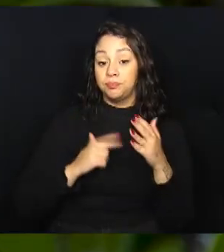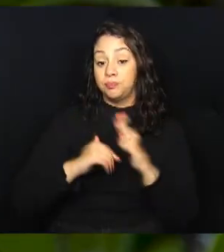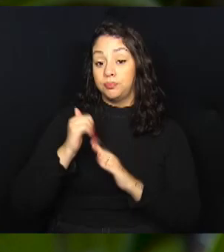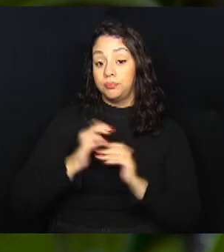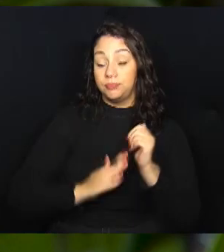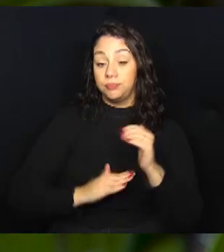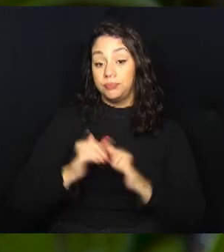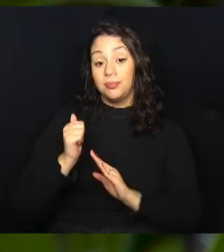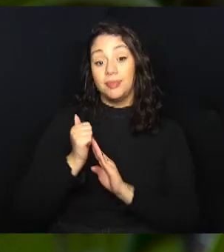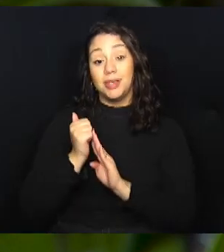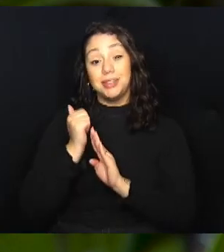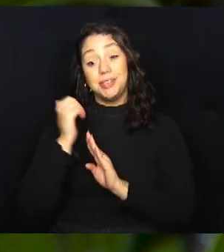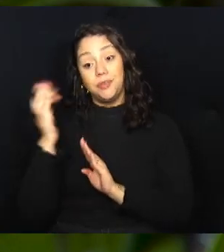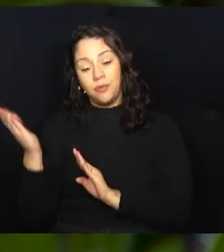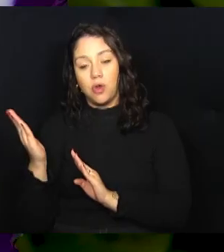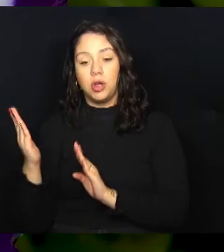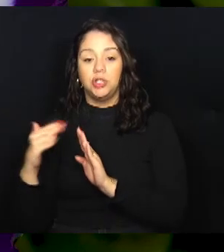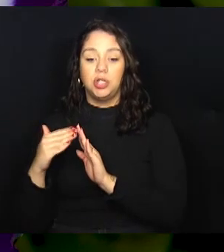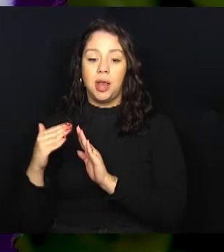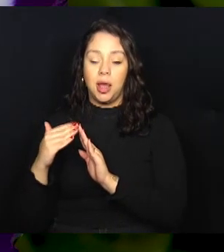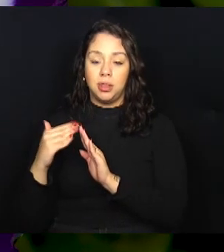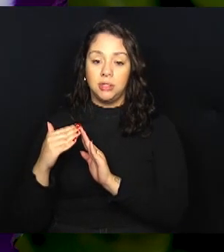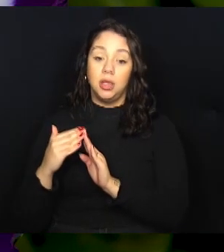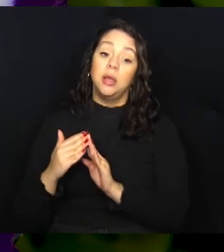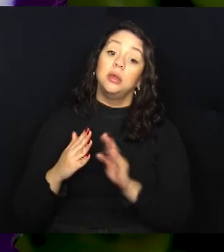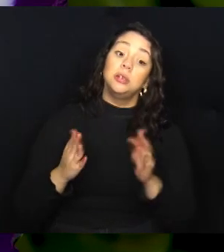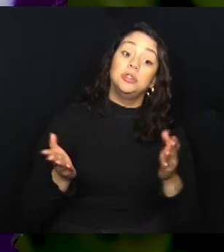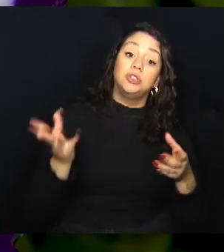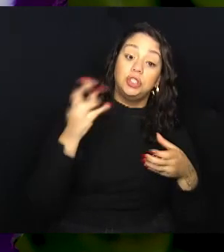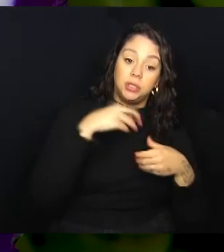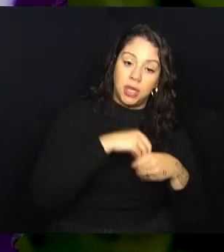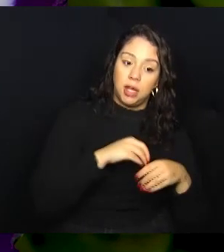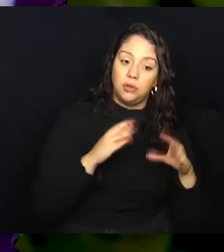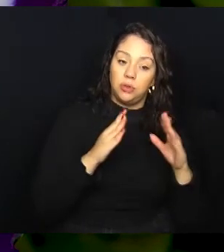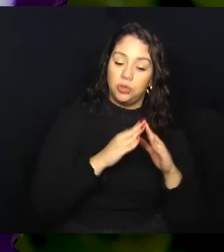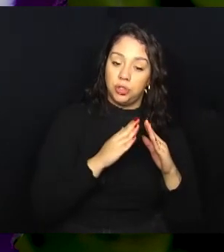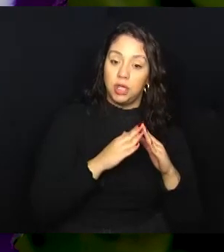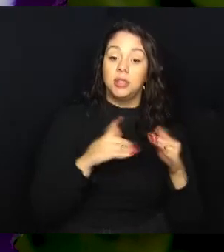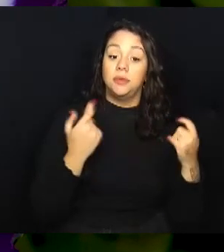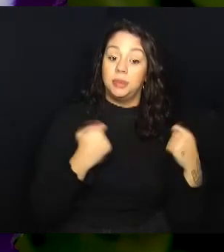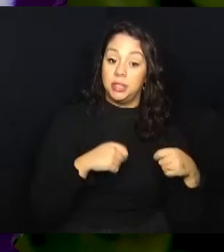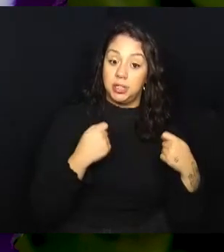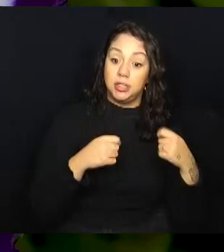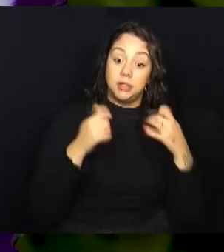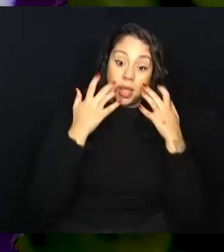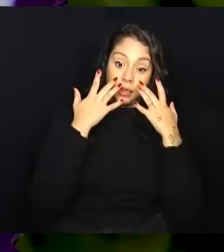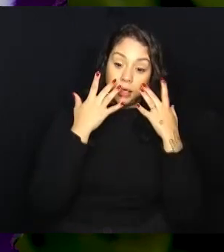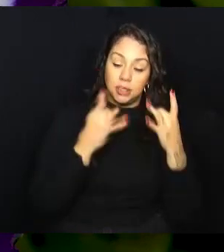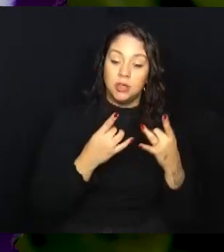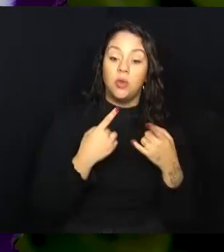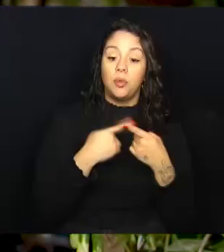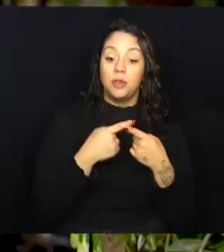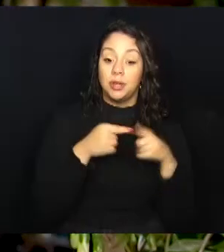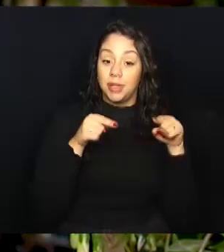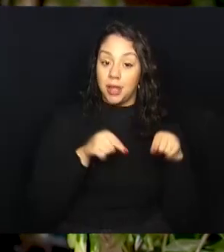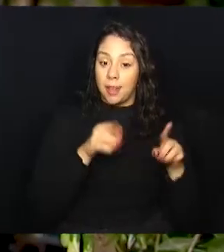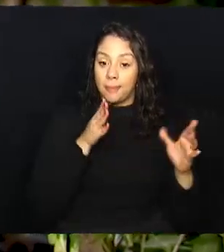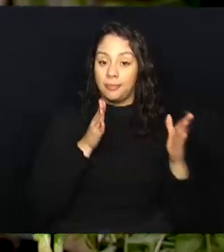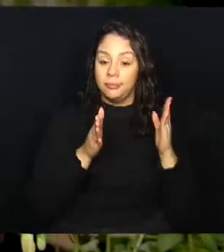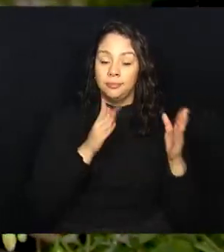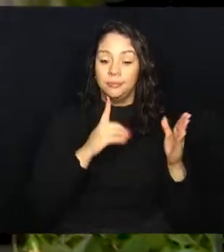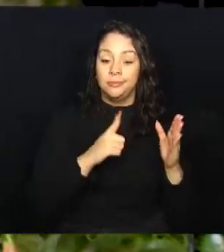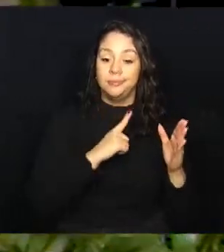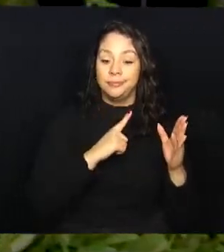até agora se aplicam às espécies que ficam do lado de fora de casa. As que ficam na parte interna